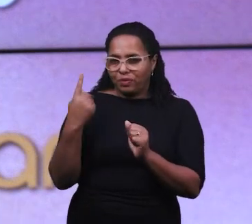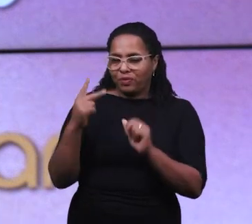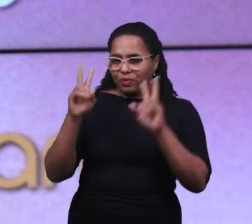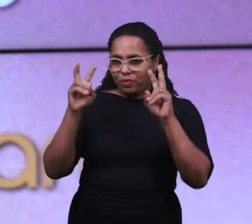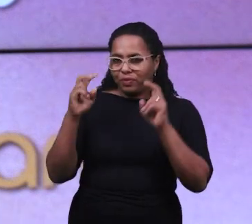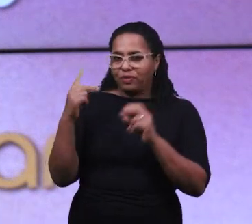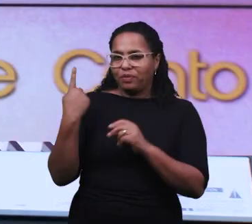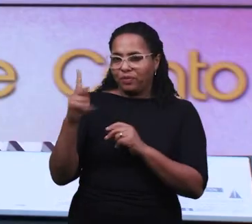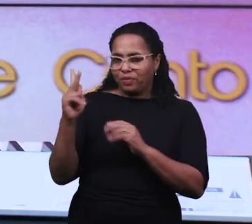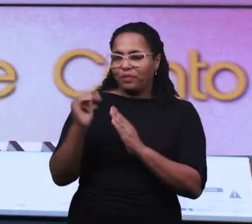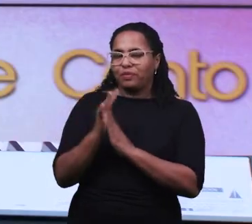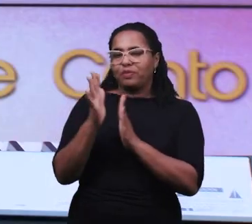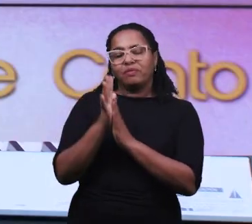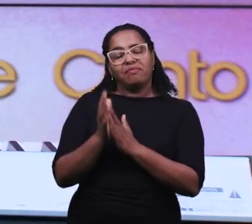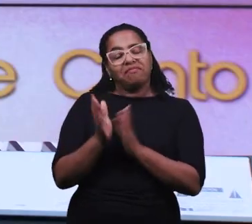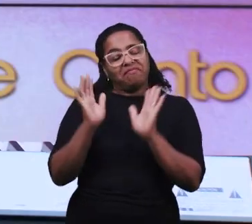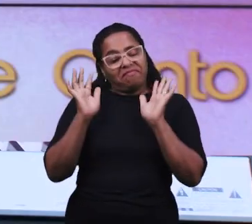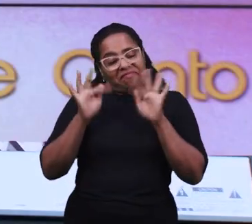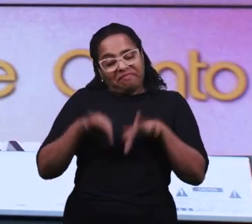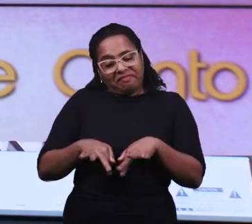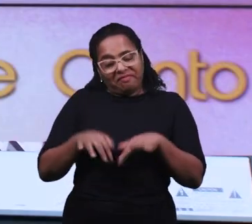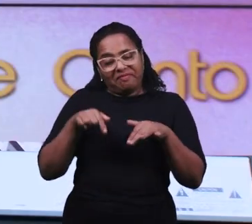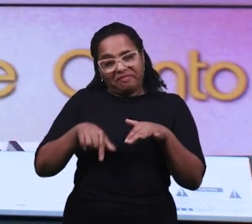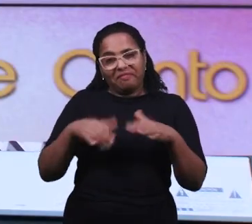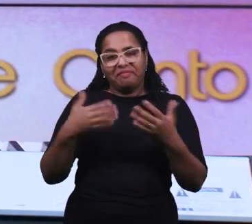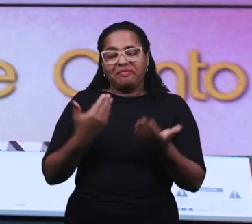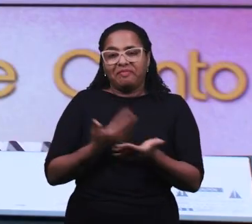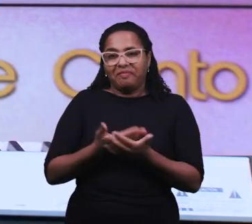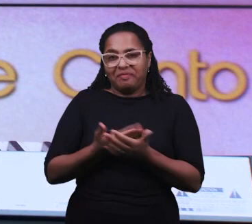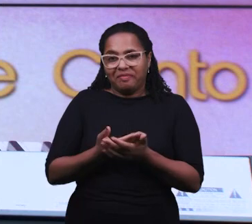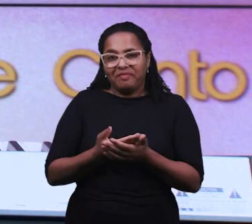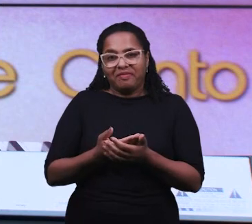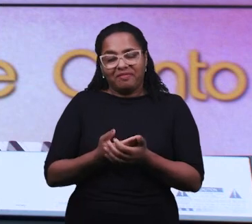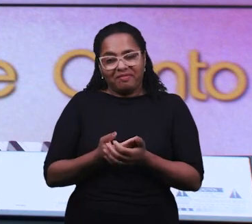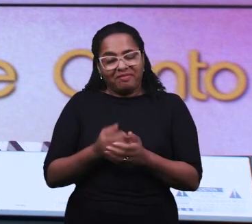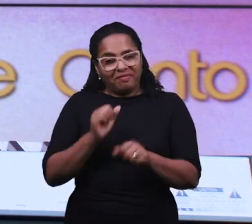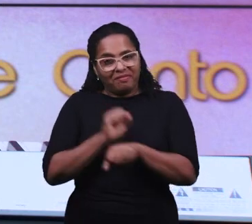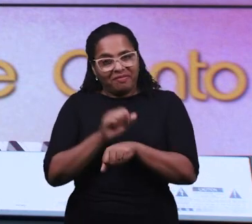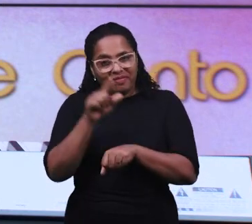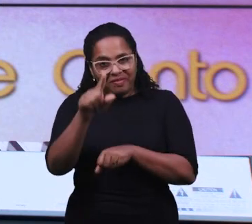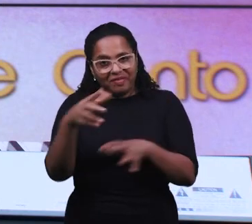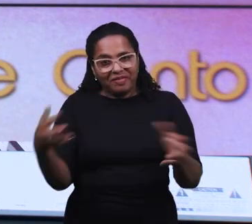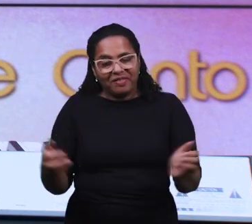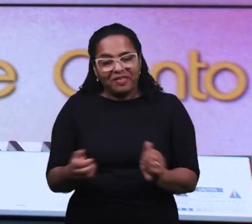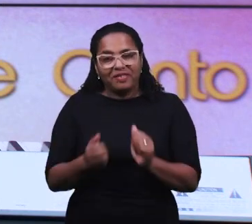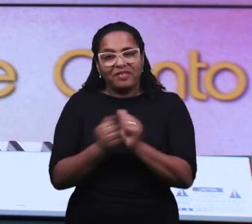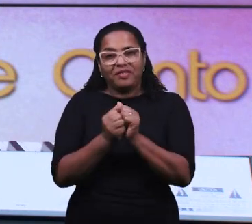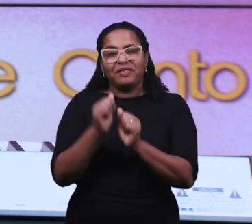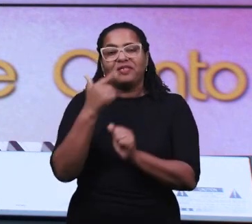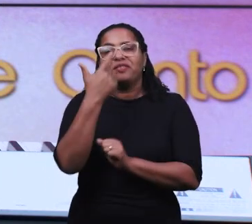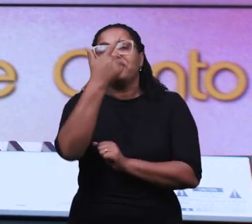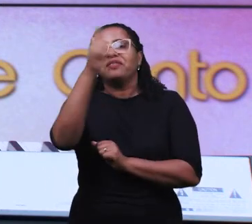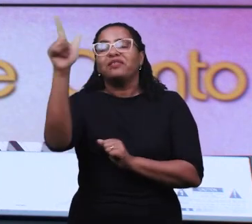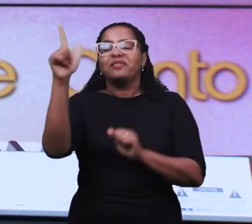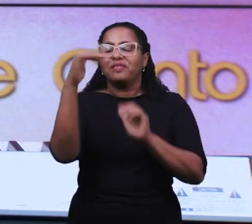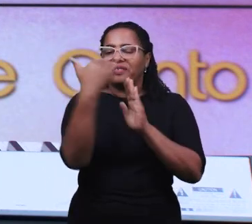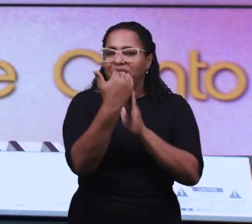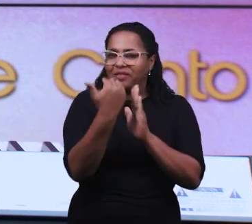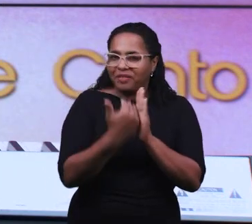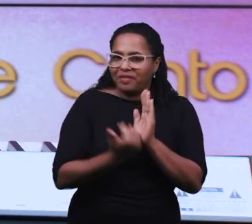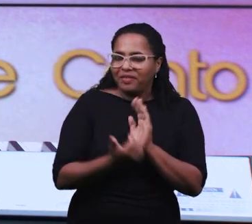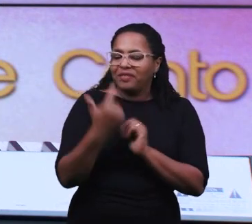Louvor. Nós ficamos por aqui nesta aula. Esperamos a companhia dos irmãos nos